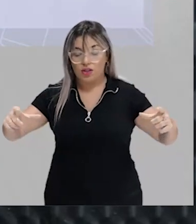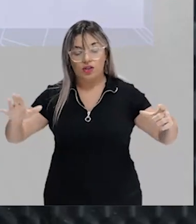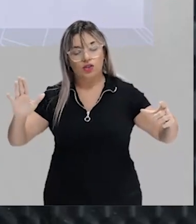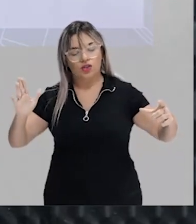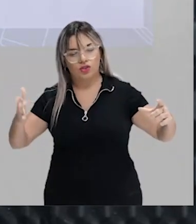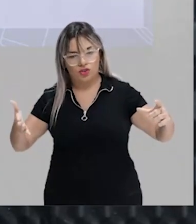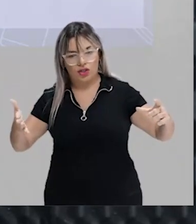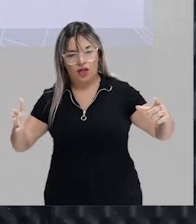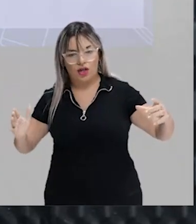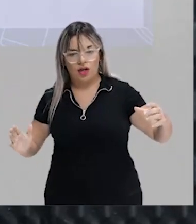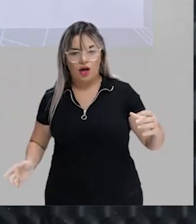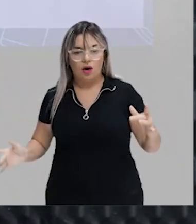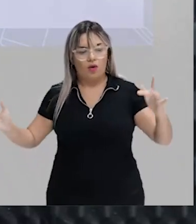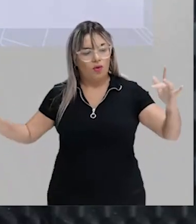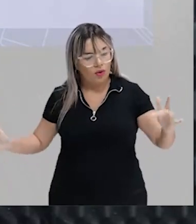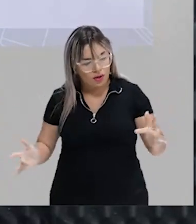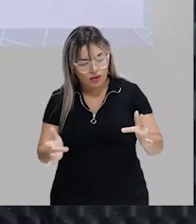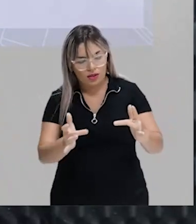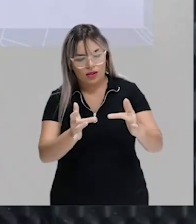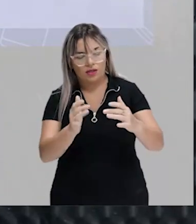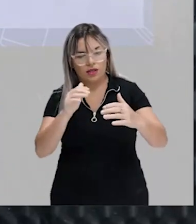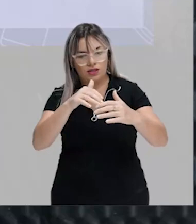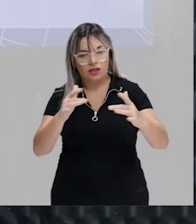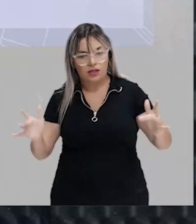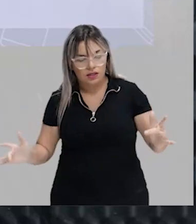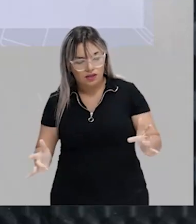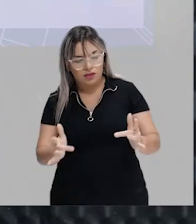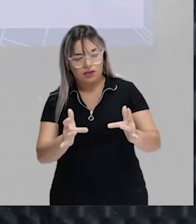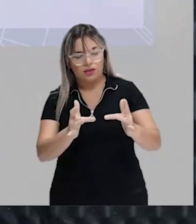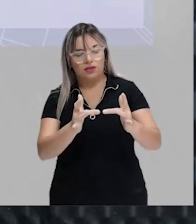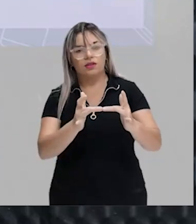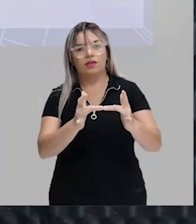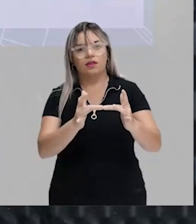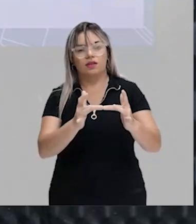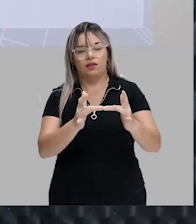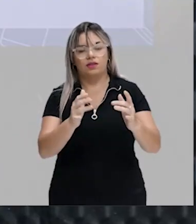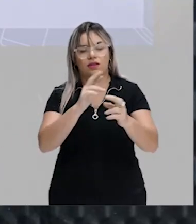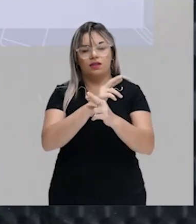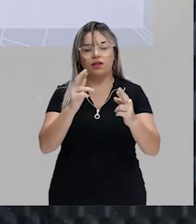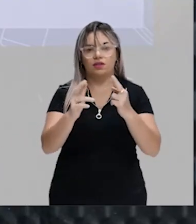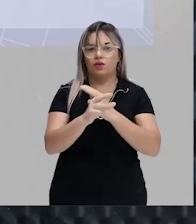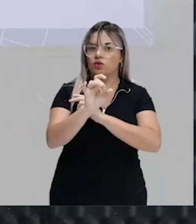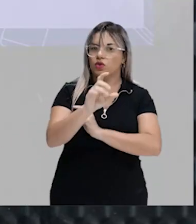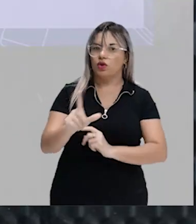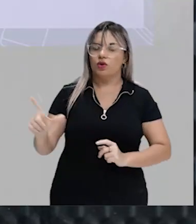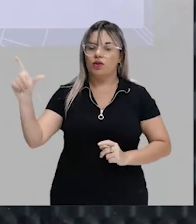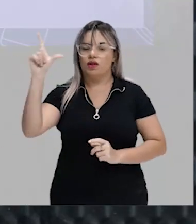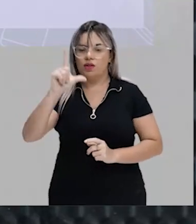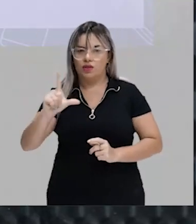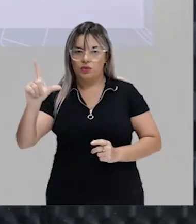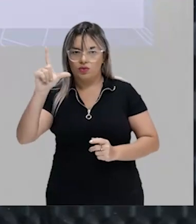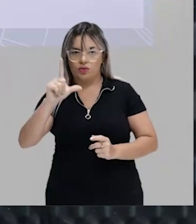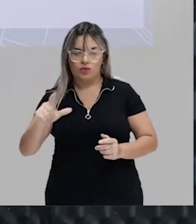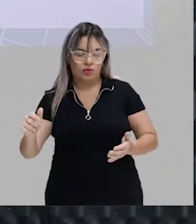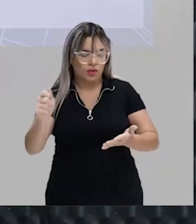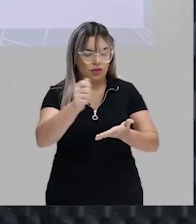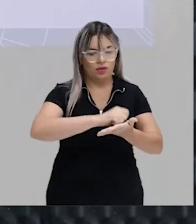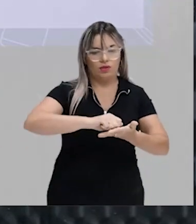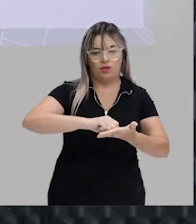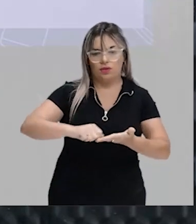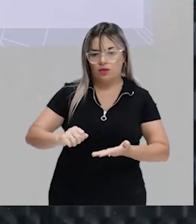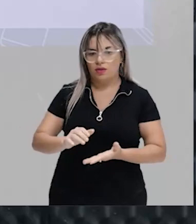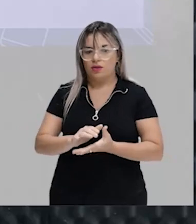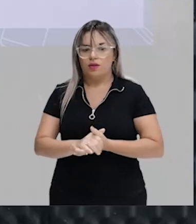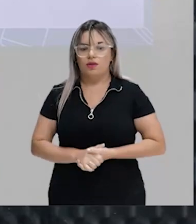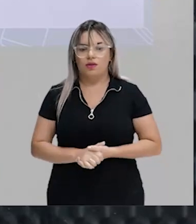só para a arte da literatura, né? Das produções escritas. Esteve marcada pela perfeição estética, bem como